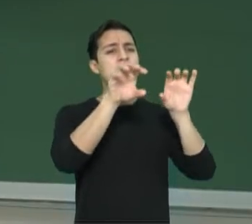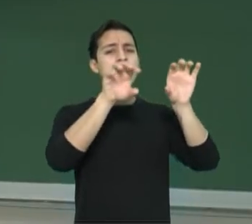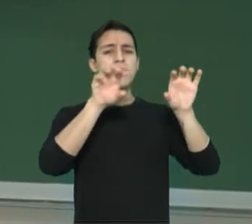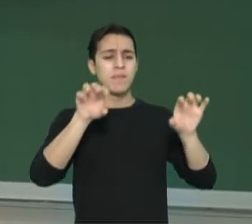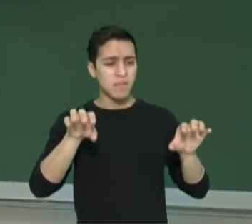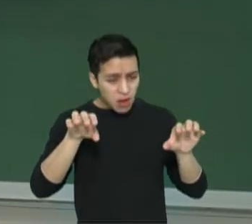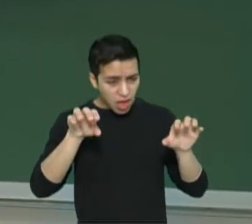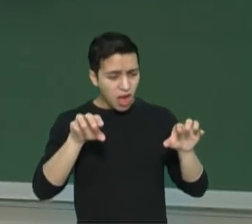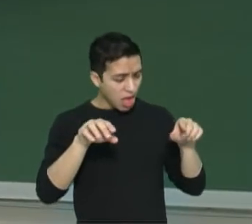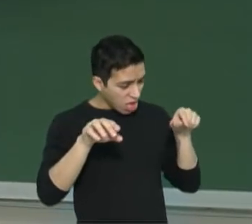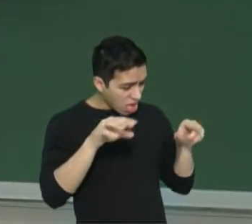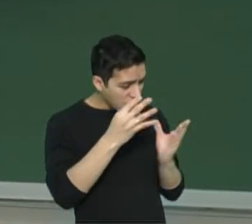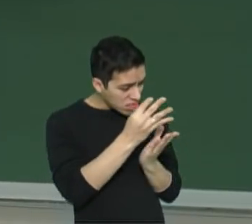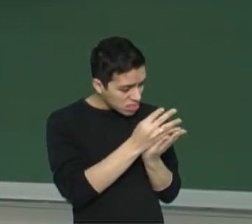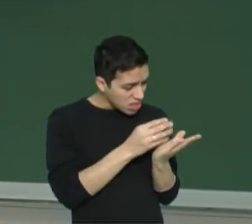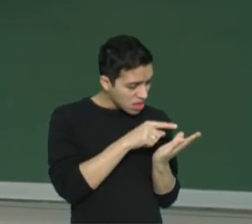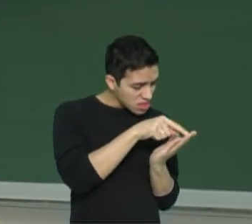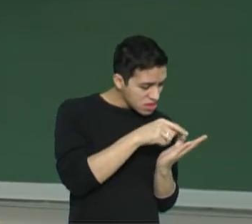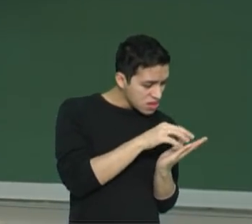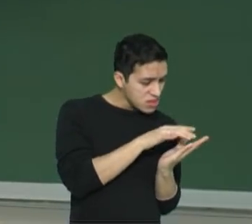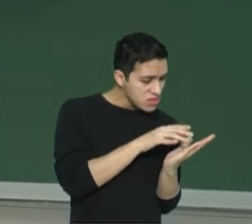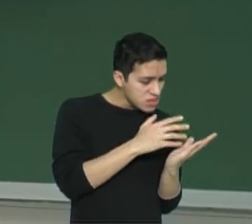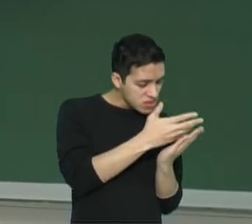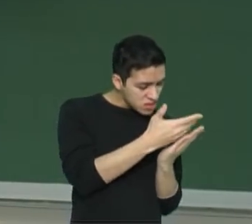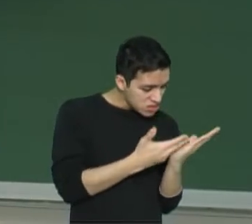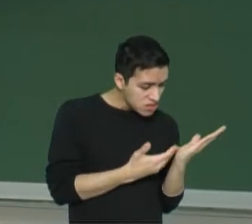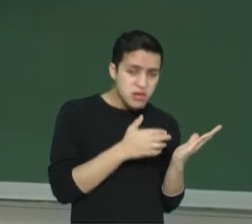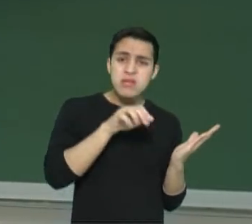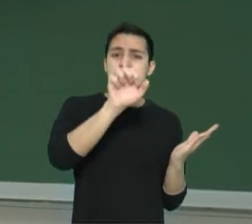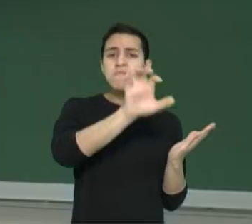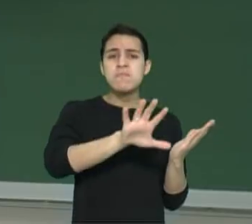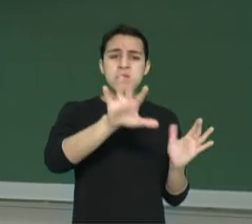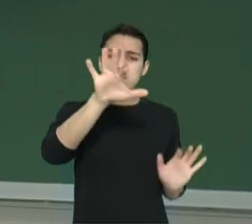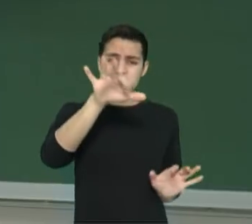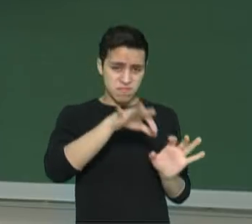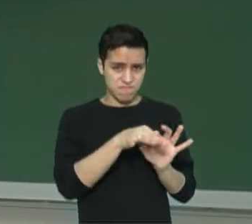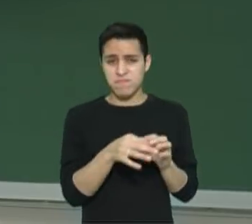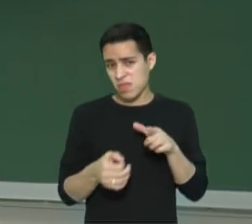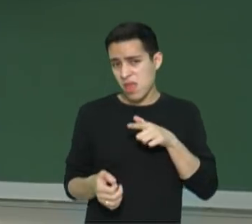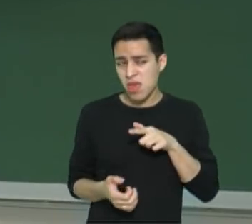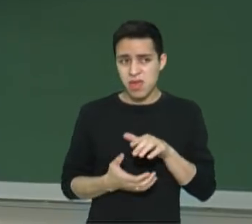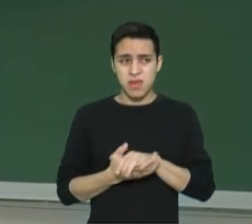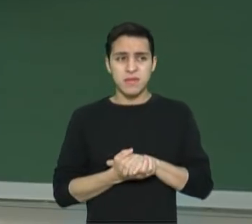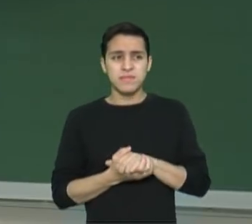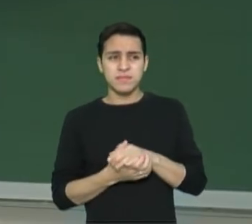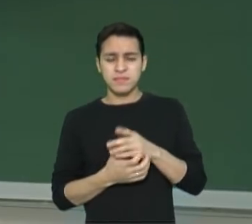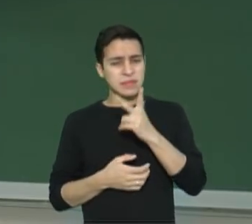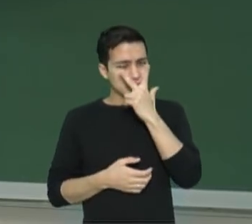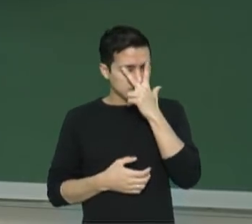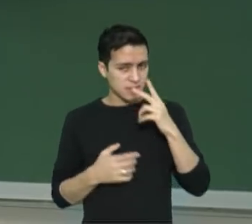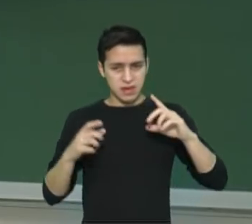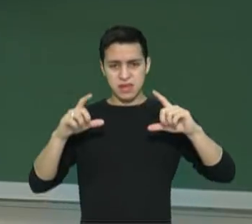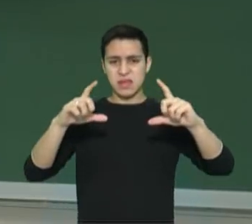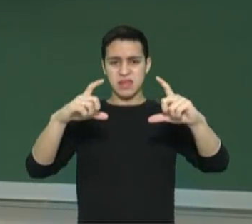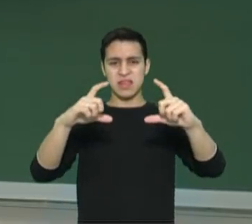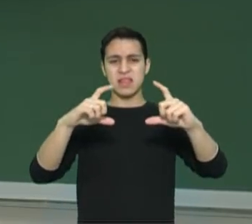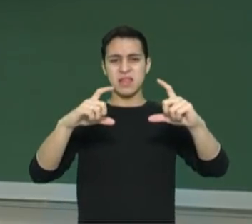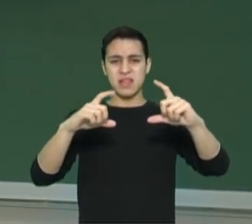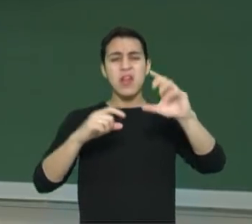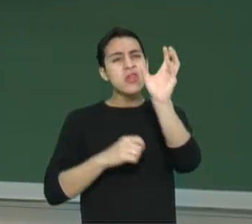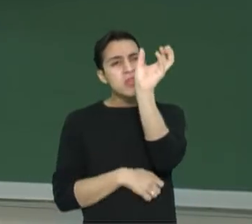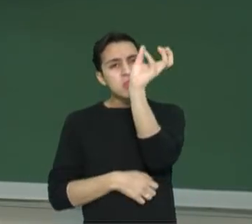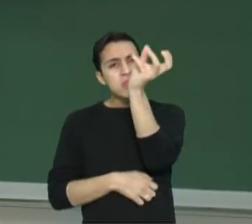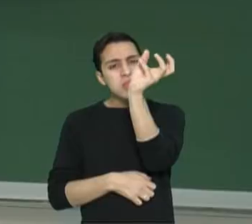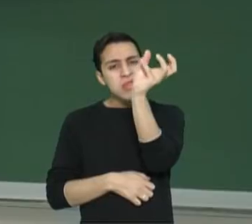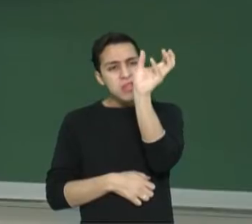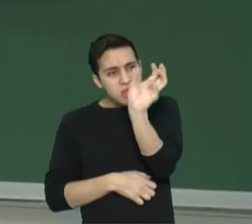um infográfico. Então, né, vamos só um exemplo para você, ó. Você tem aqui o desenhozinho, né, a lâmpada, o óculos aí,